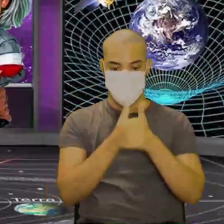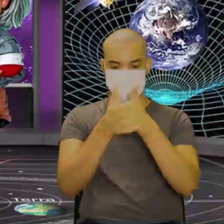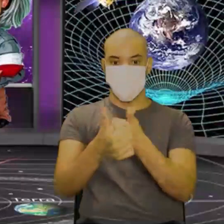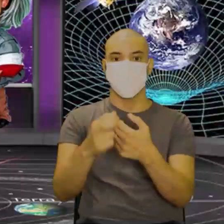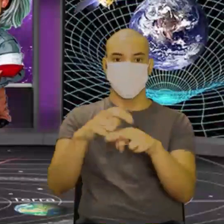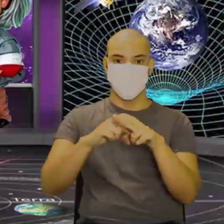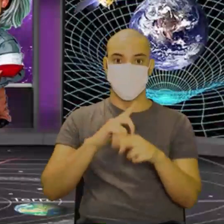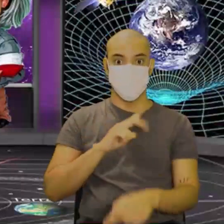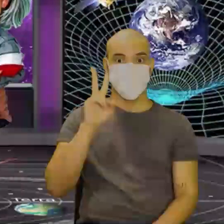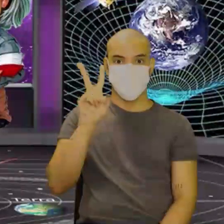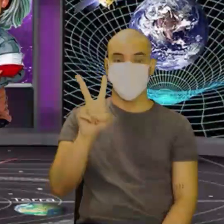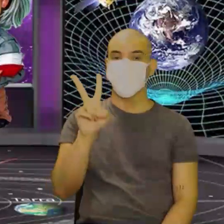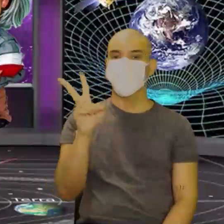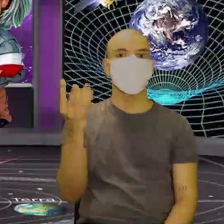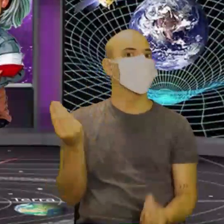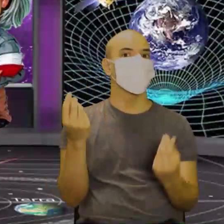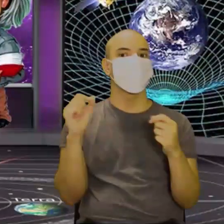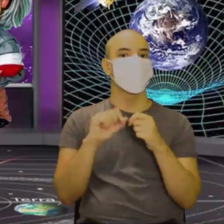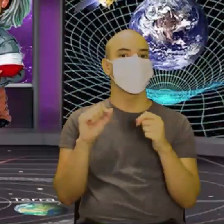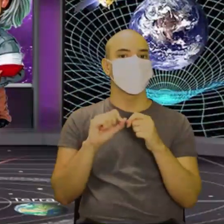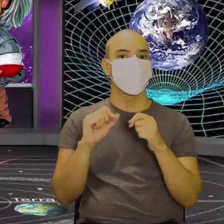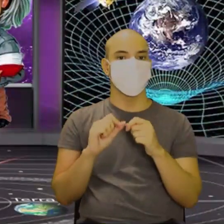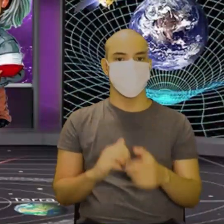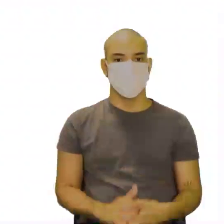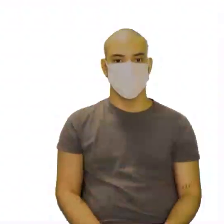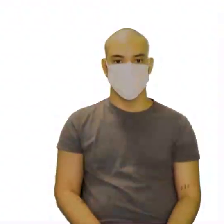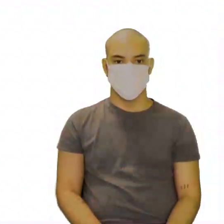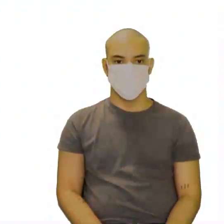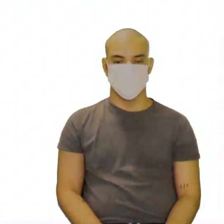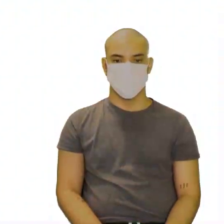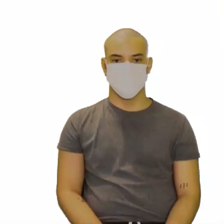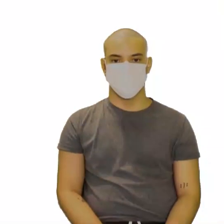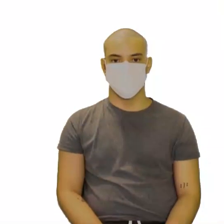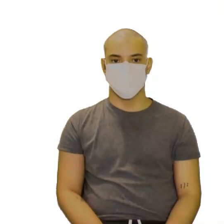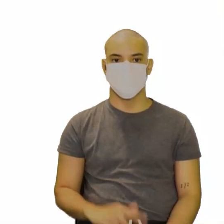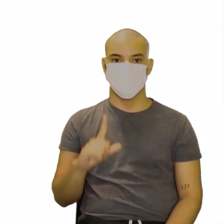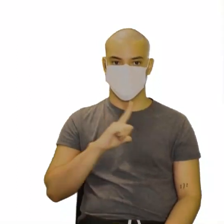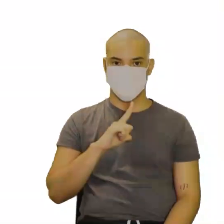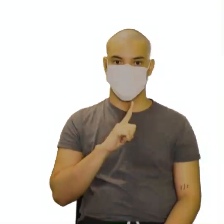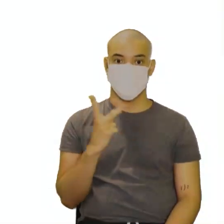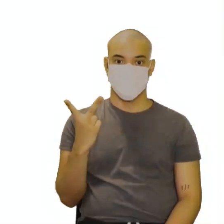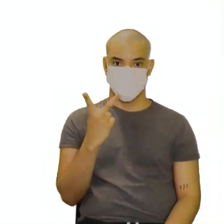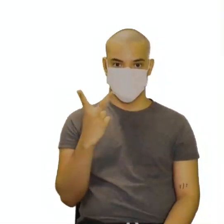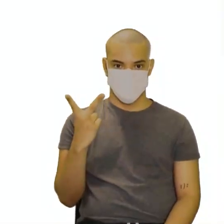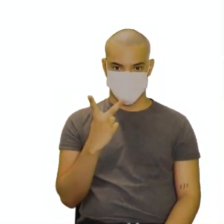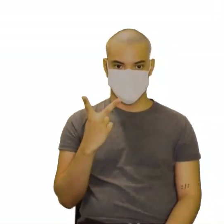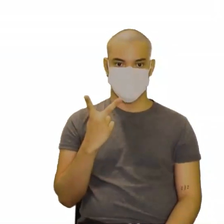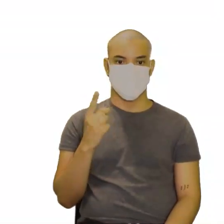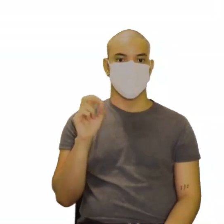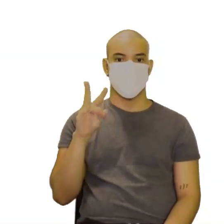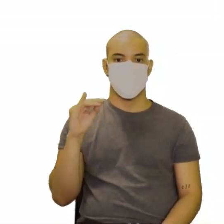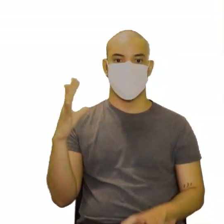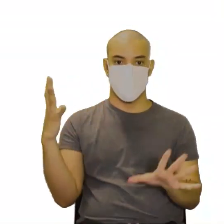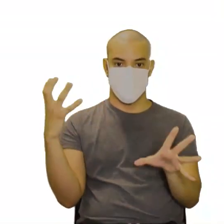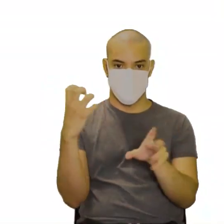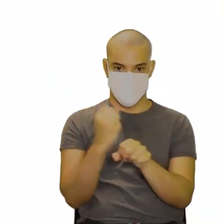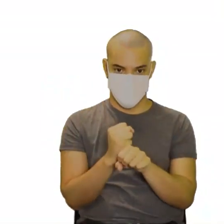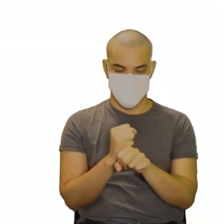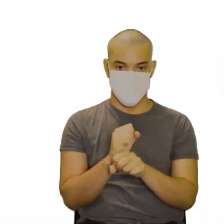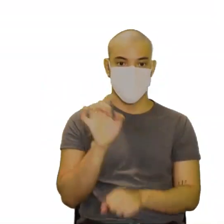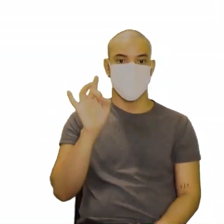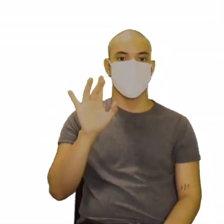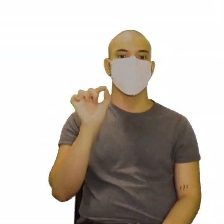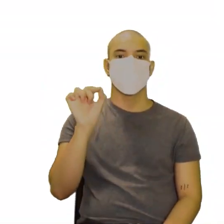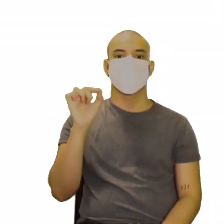tenho 2. Como é que eu vou fazer? Se liga lá, olha só, eu tenho ali os 2 ali e eu vou calcular somente